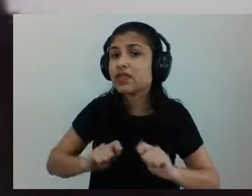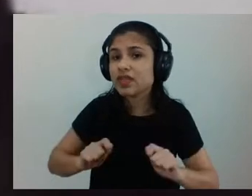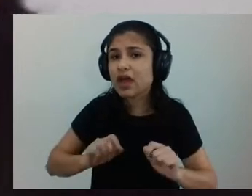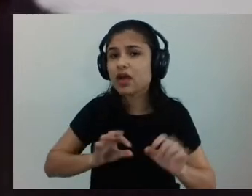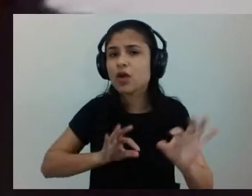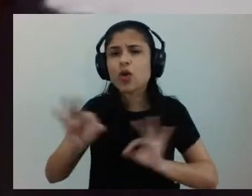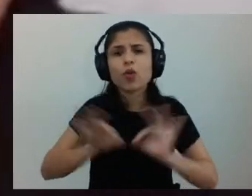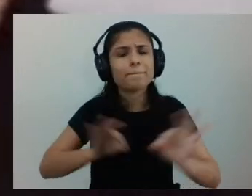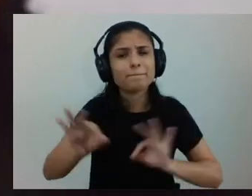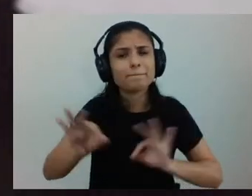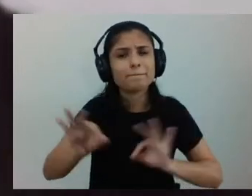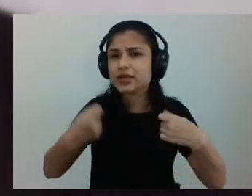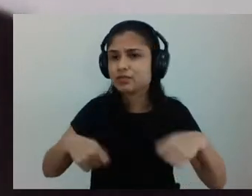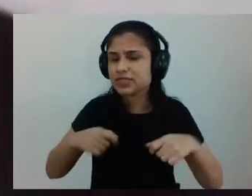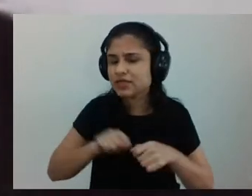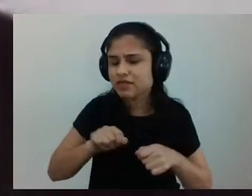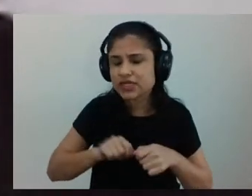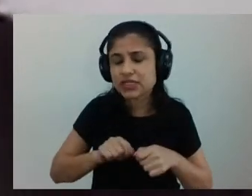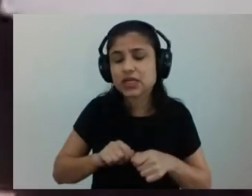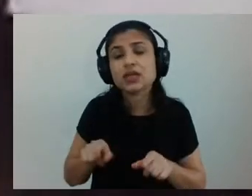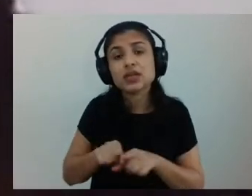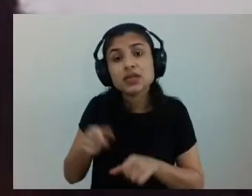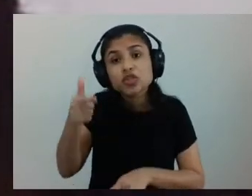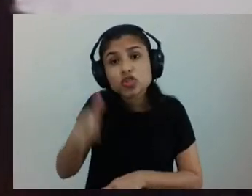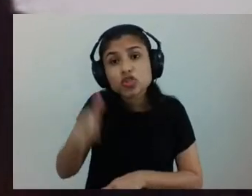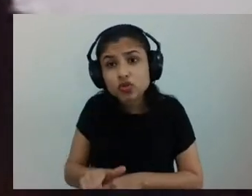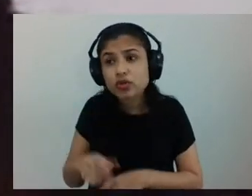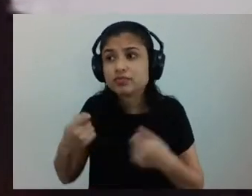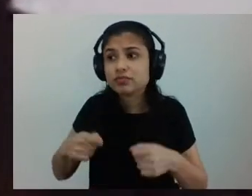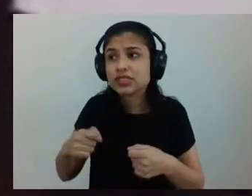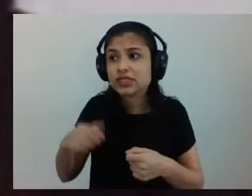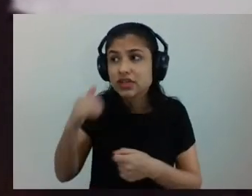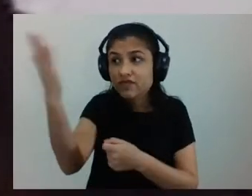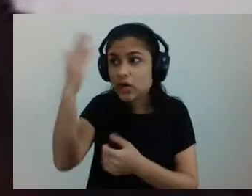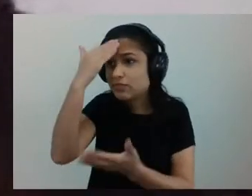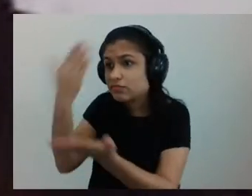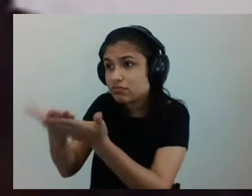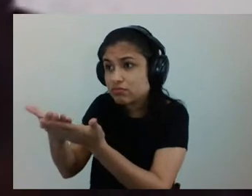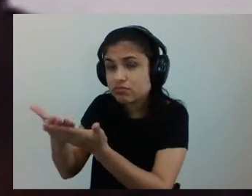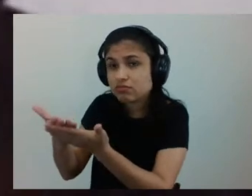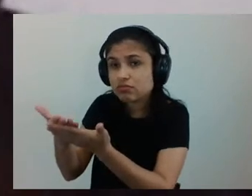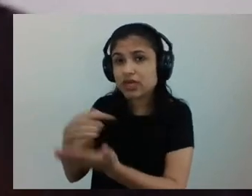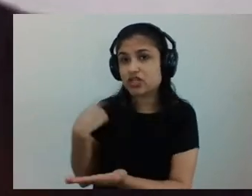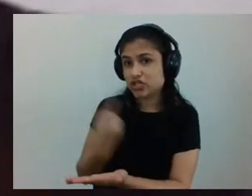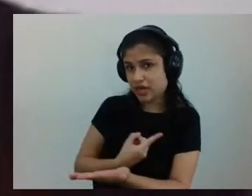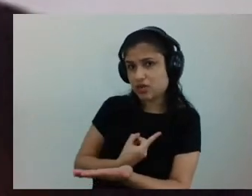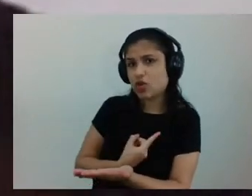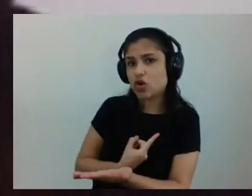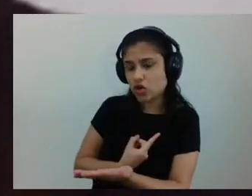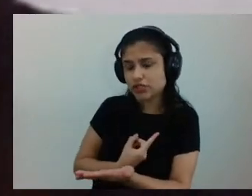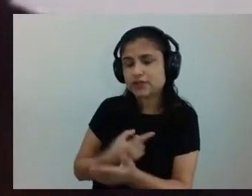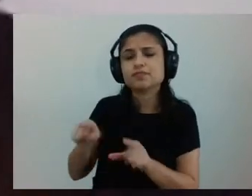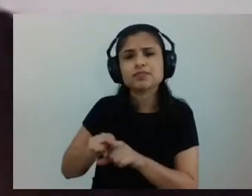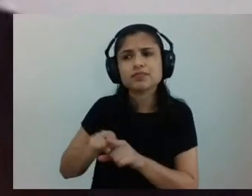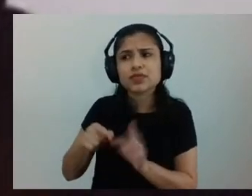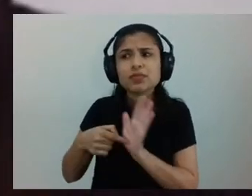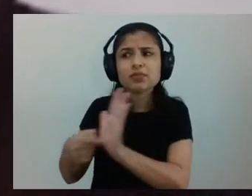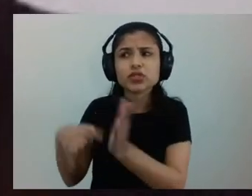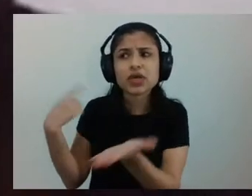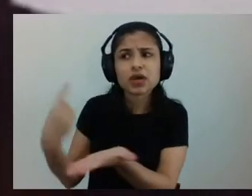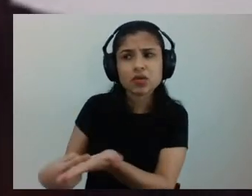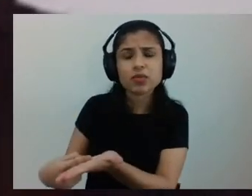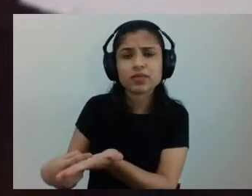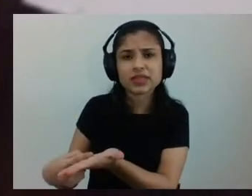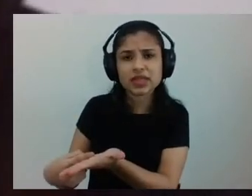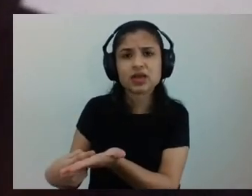de novo, nós temos que ter credibilidade lá fora, ok? e mostrar nosso comprometimento com a universidade, mostrar que isso é de fato é